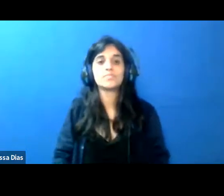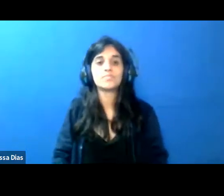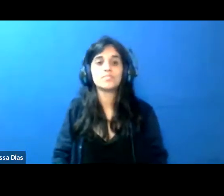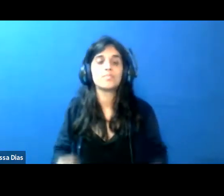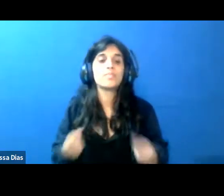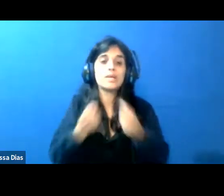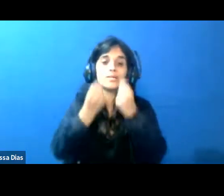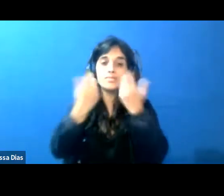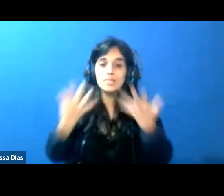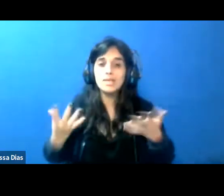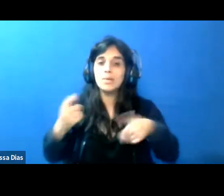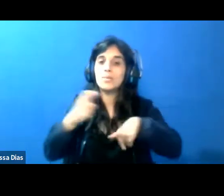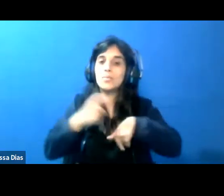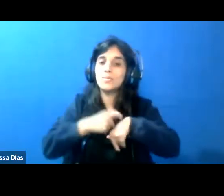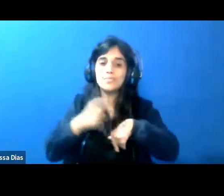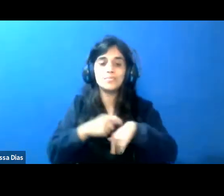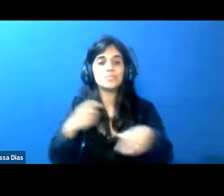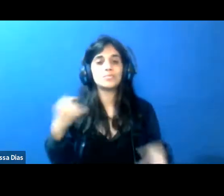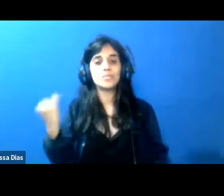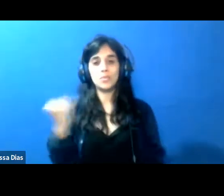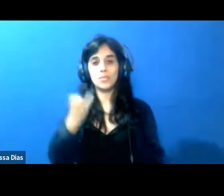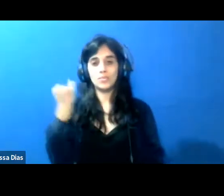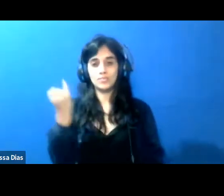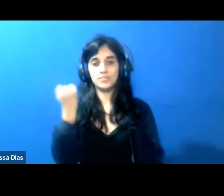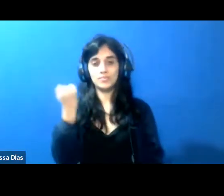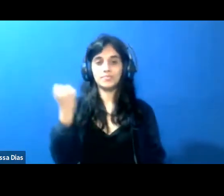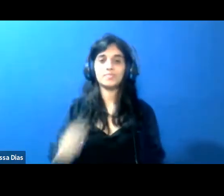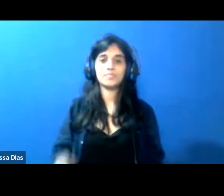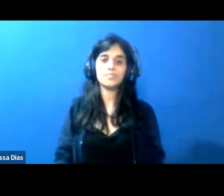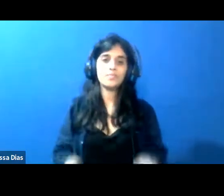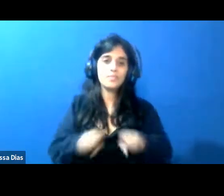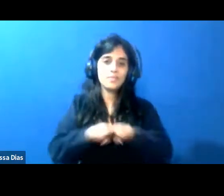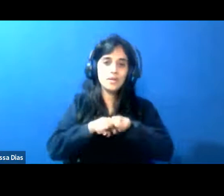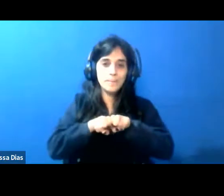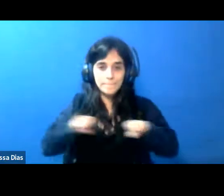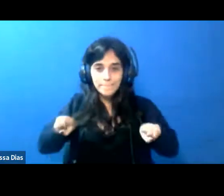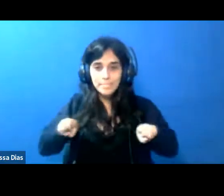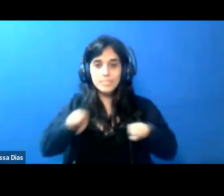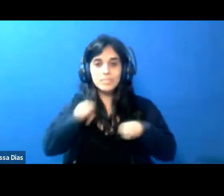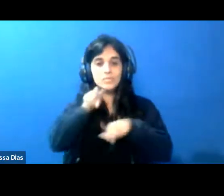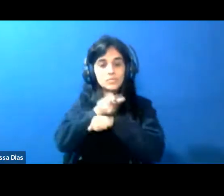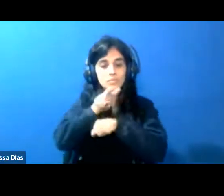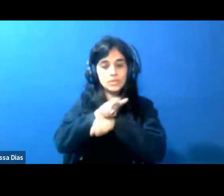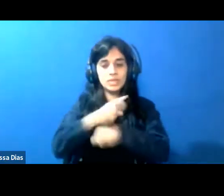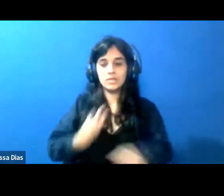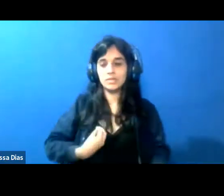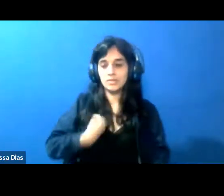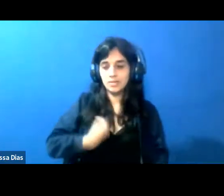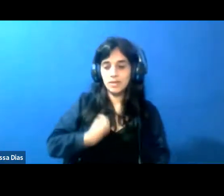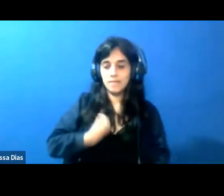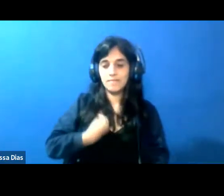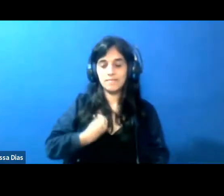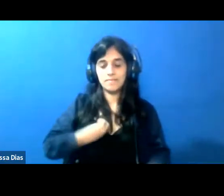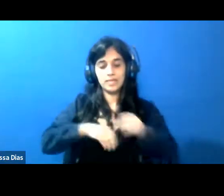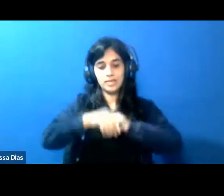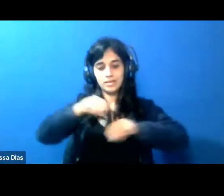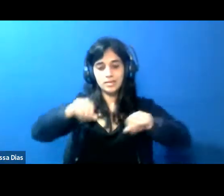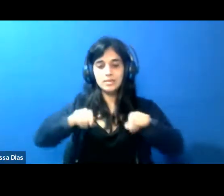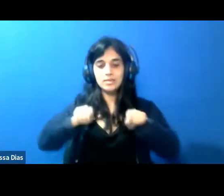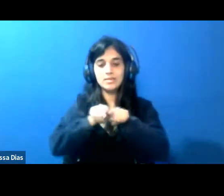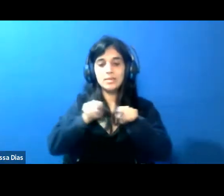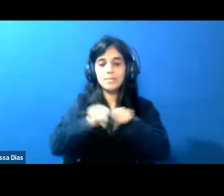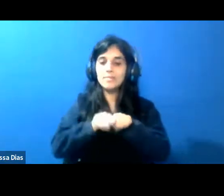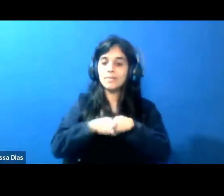momento tão bonito, dessa mesa que se chama A Preservação da Vida, das Sementes e da Biodiversidade.